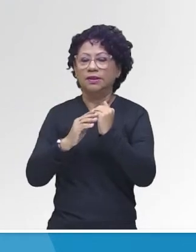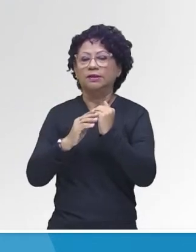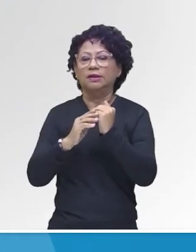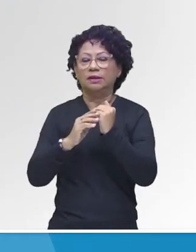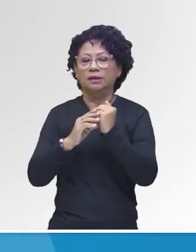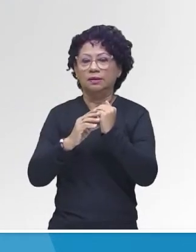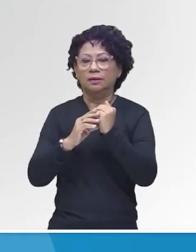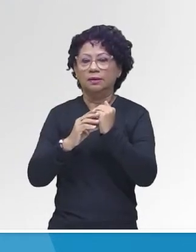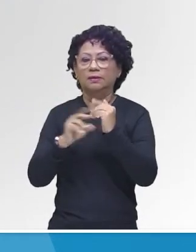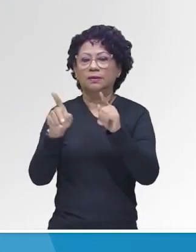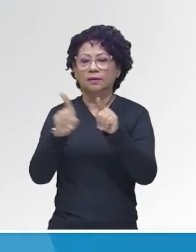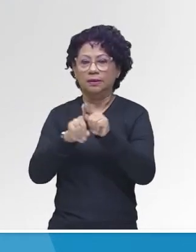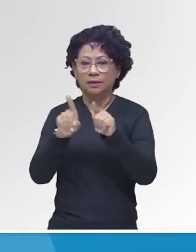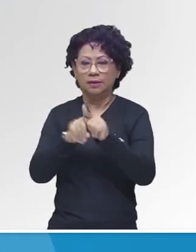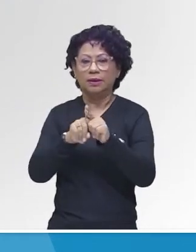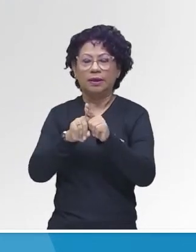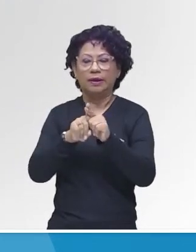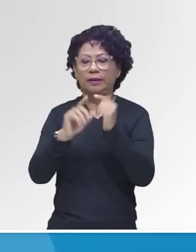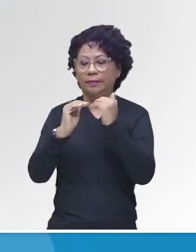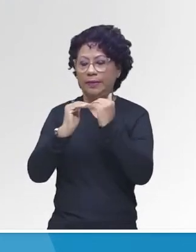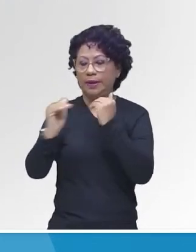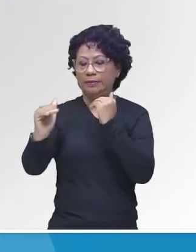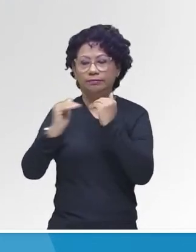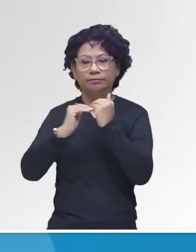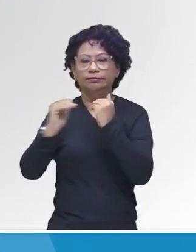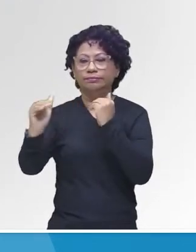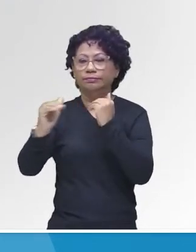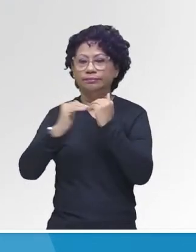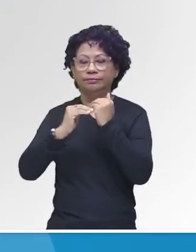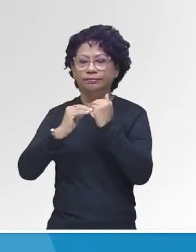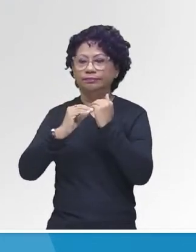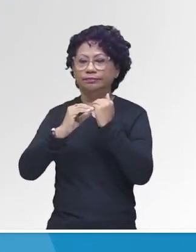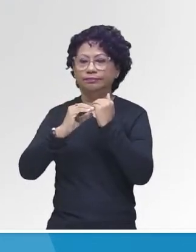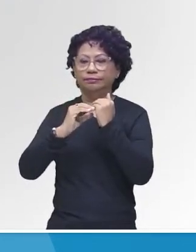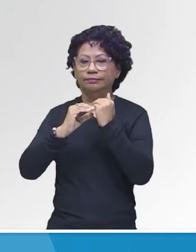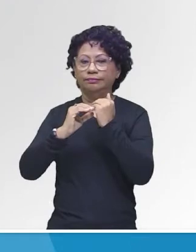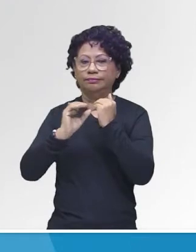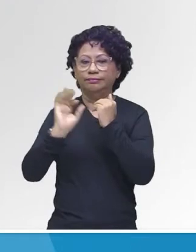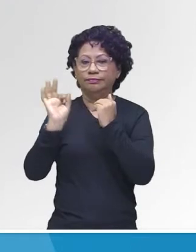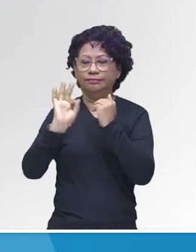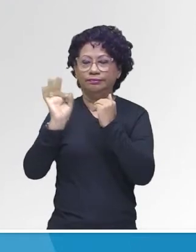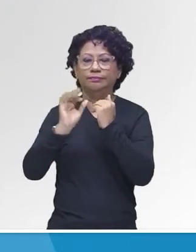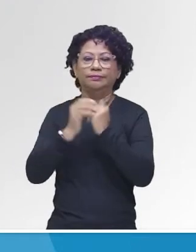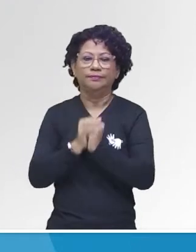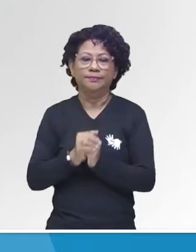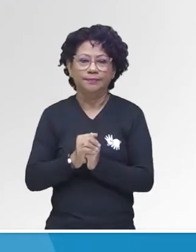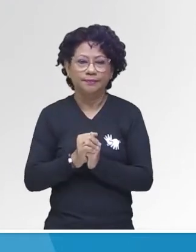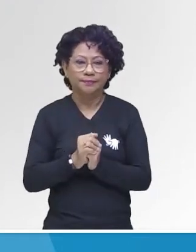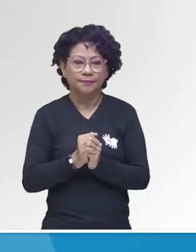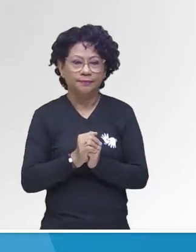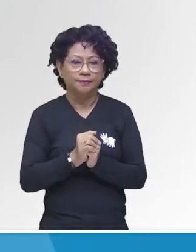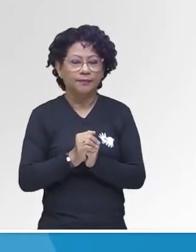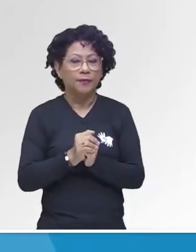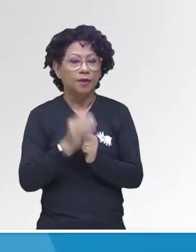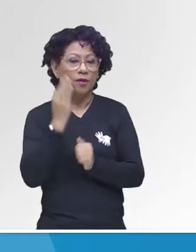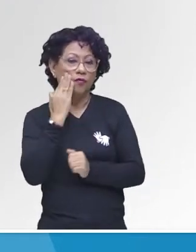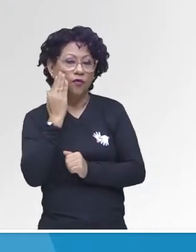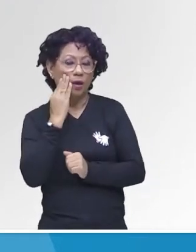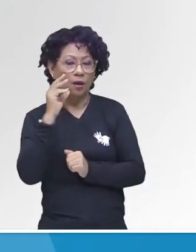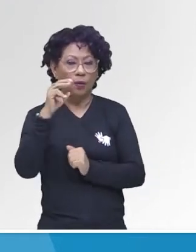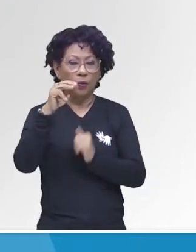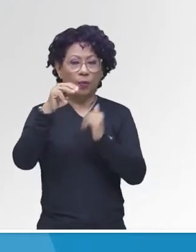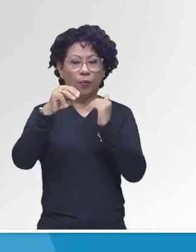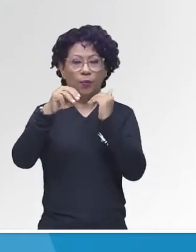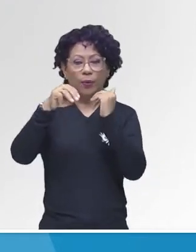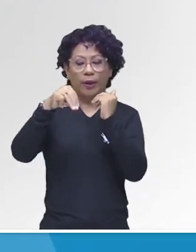pertence ao plano beta. Agora, a gente vai para um detalhe curioso. Vamos analisar agora aqui, ó, esse ponto M. Perceba que o